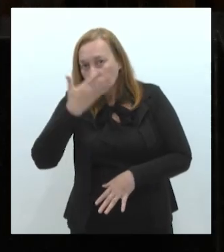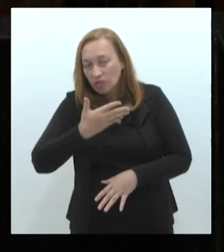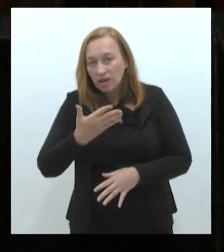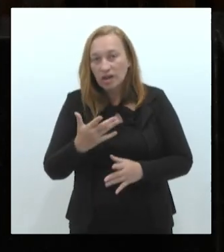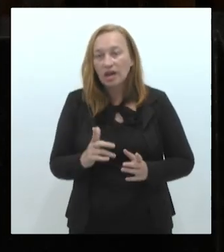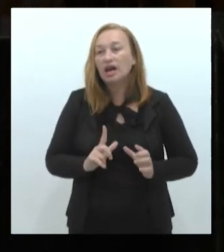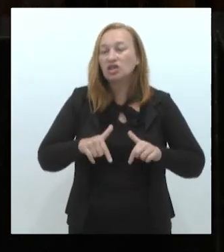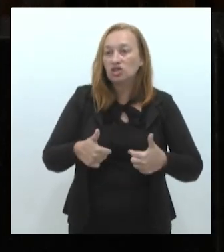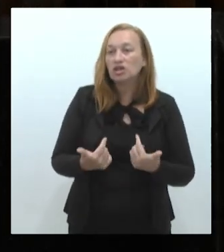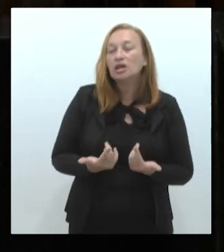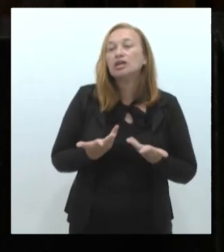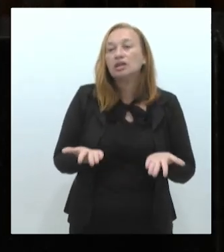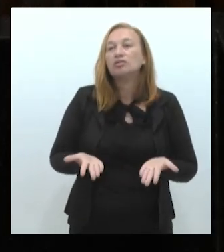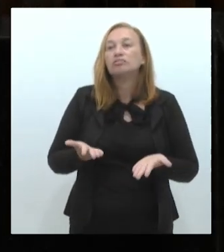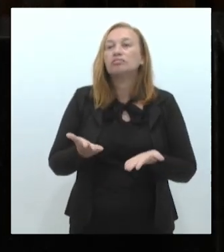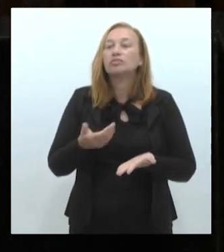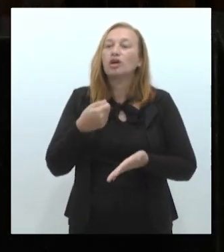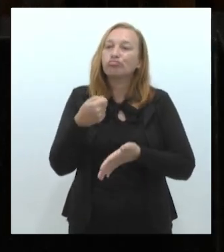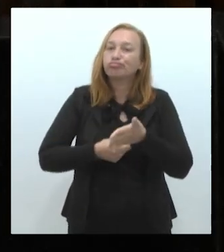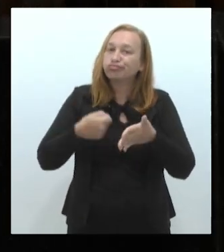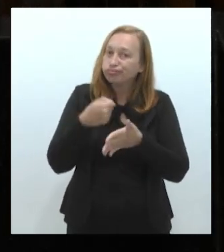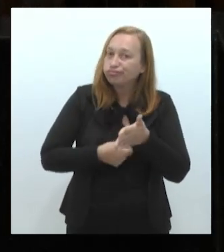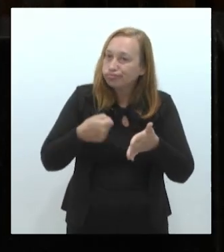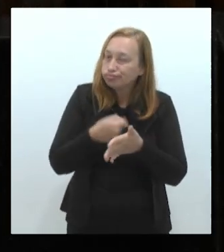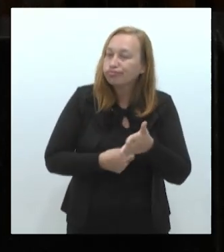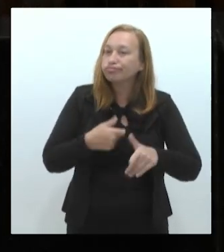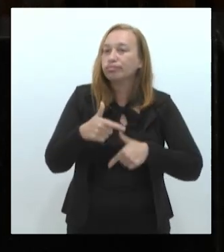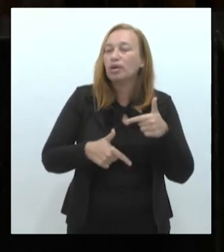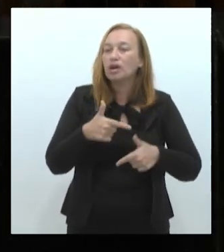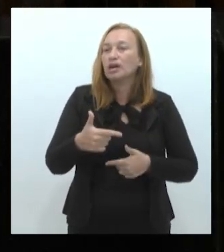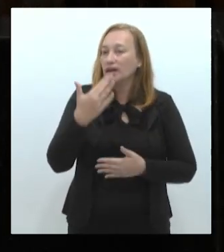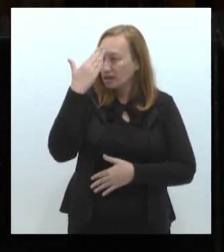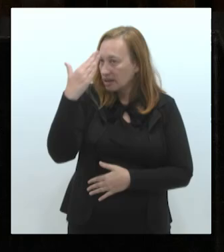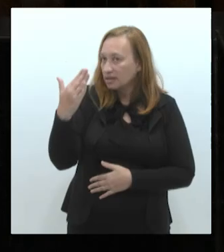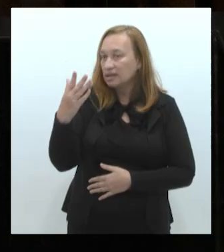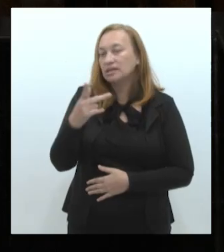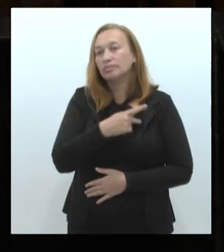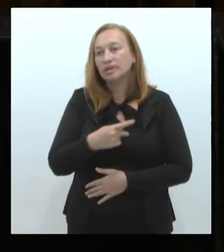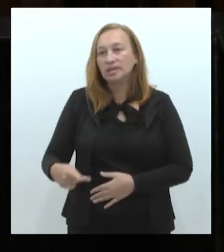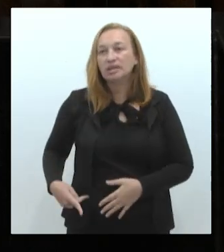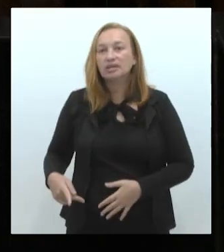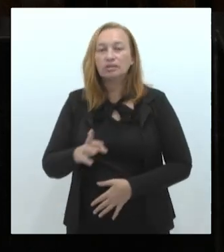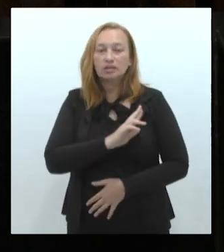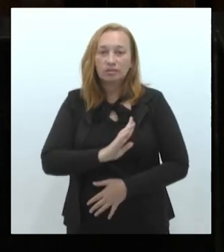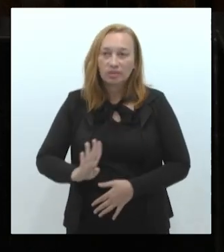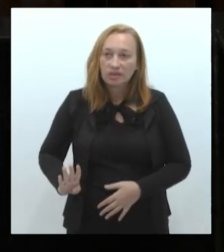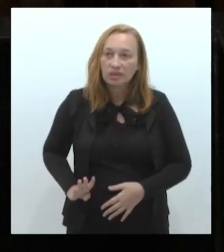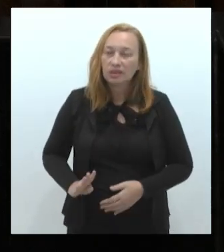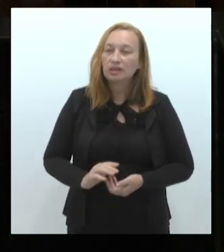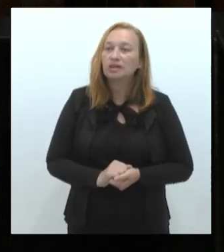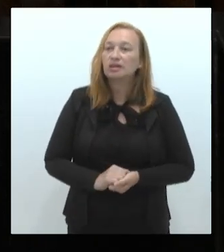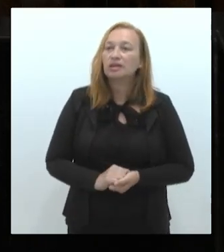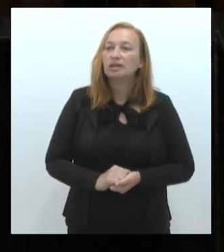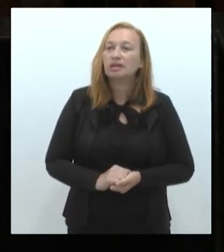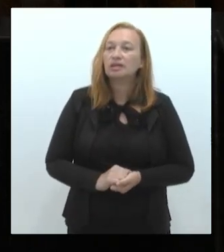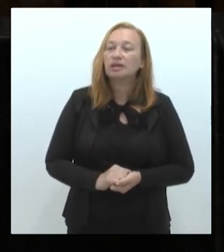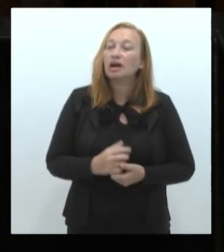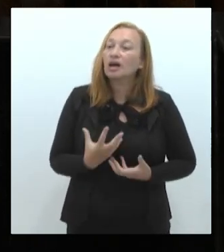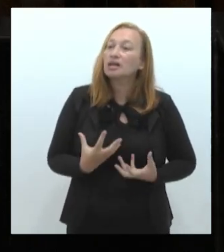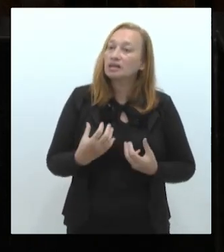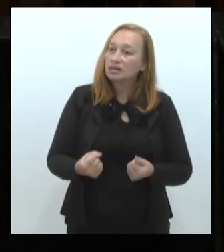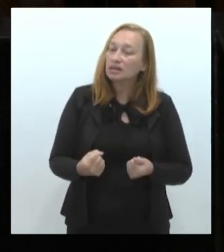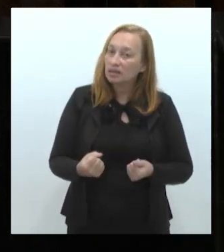árduo que a gente tem feito pela frente parlamentar. Eu sempre agradeço ao nosso presidente, Rodrigo Bacelar, por ter aceito a